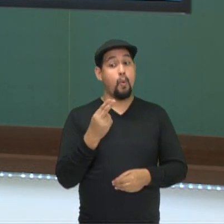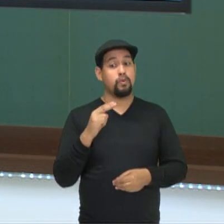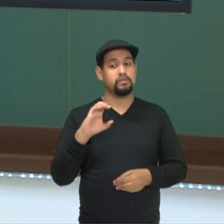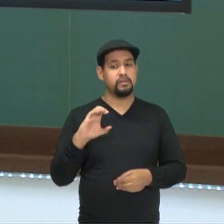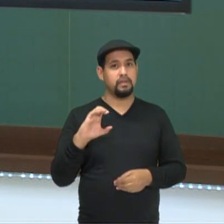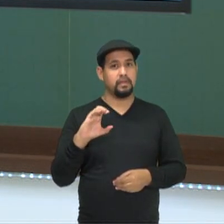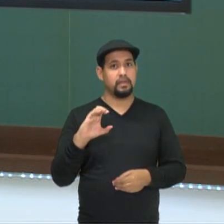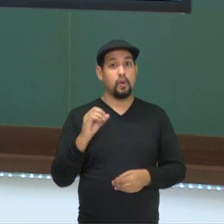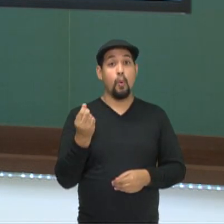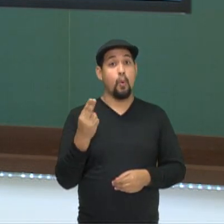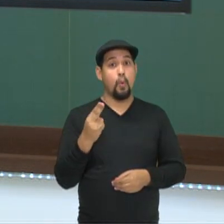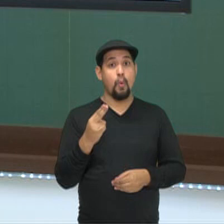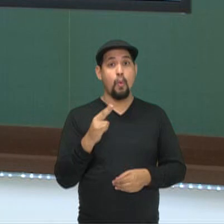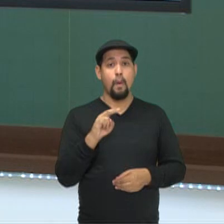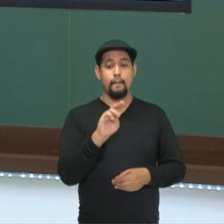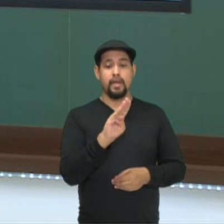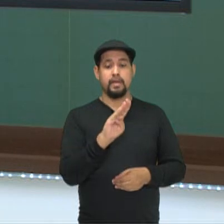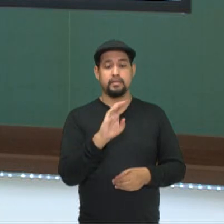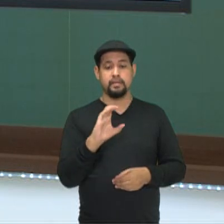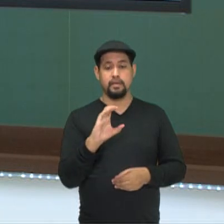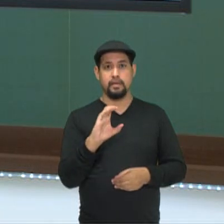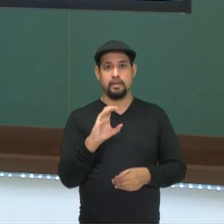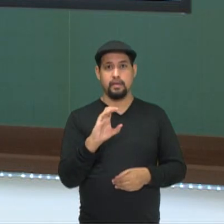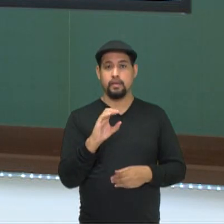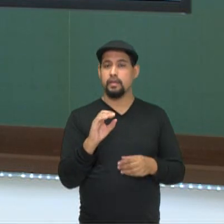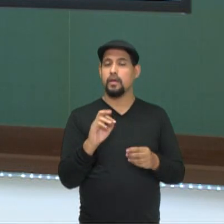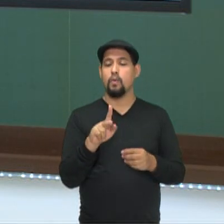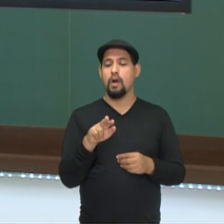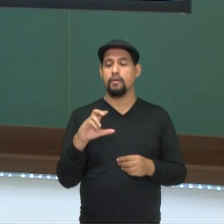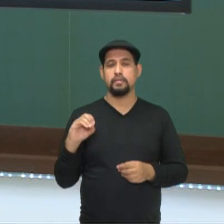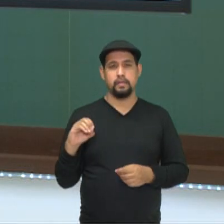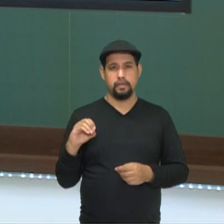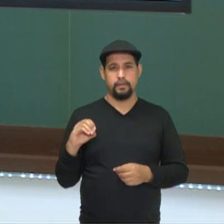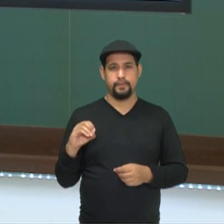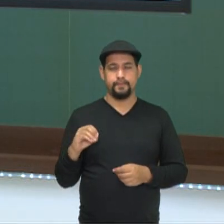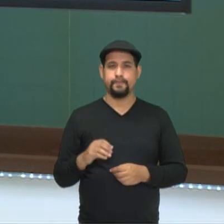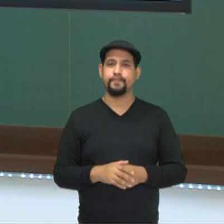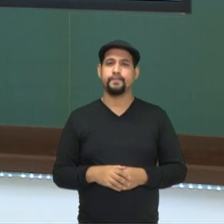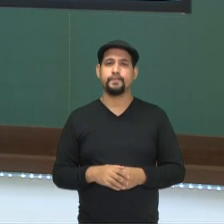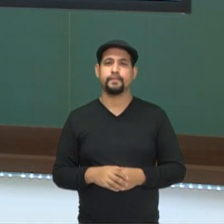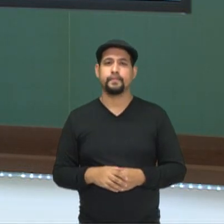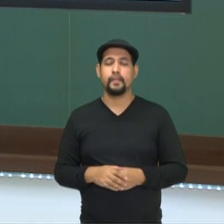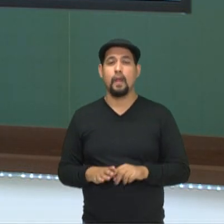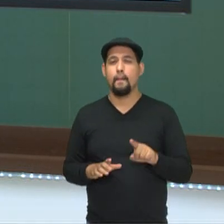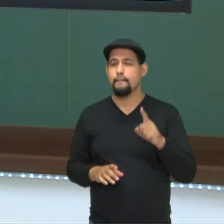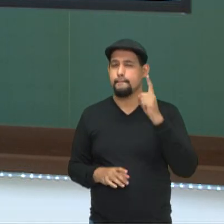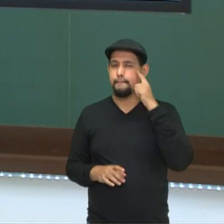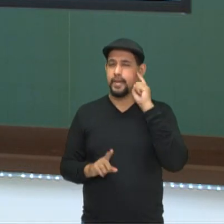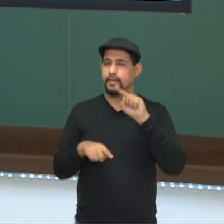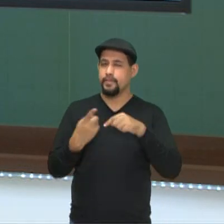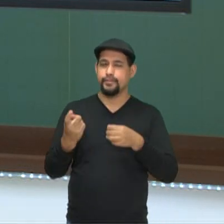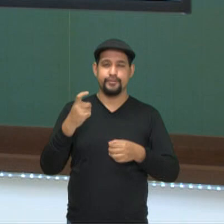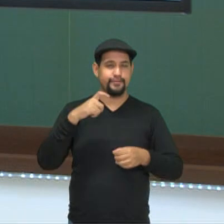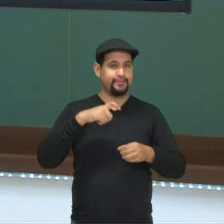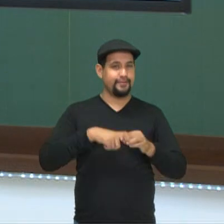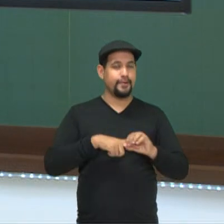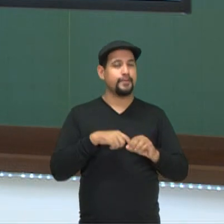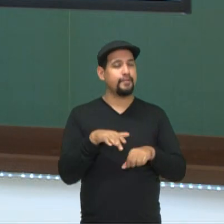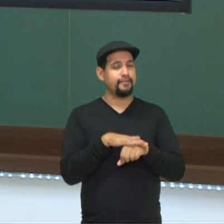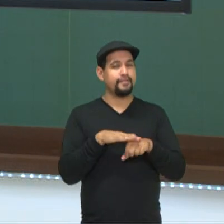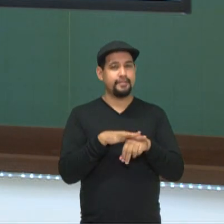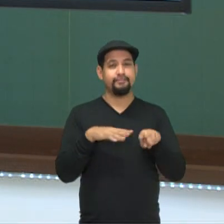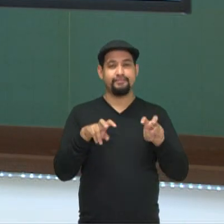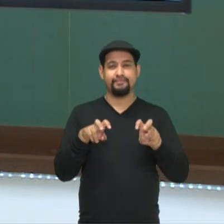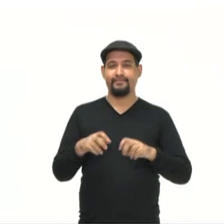c ou os dois juntos iguais a zero Tá bom então pensa aí que a gente já volta para